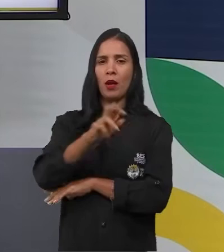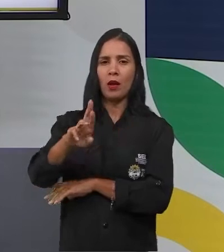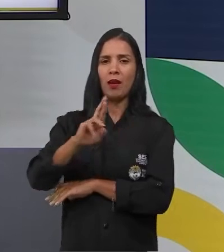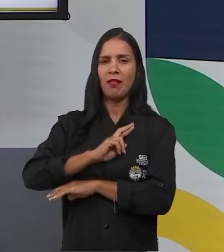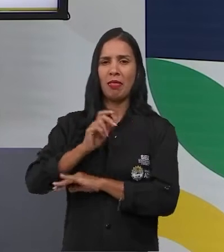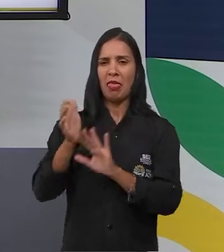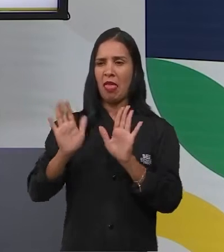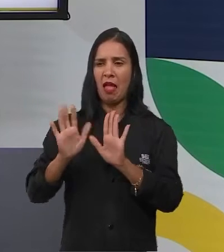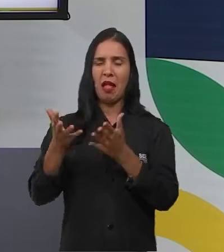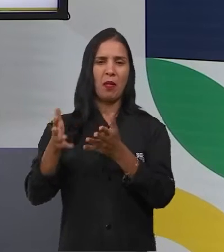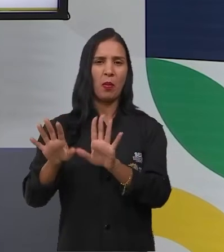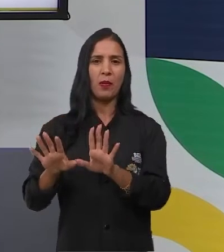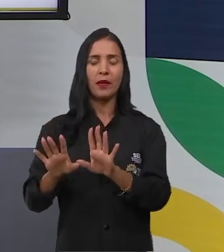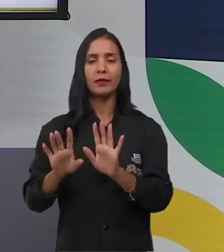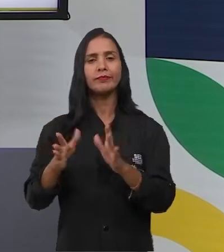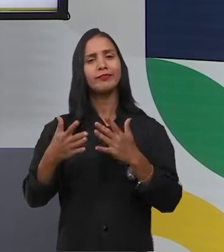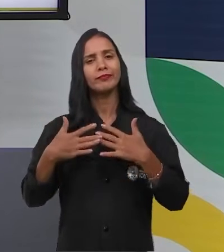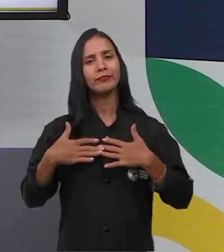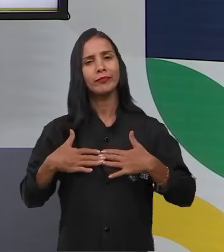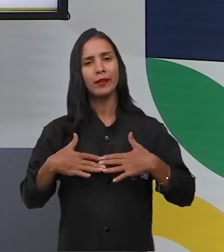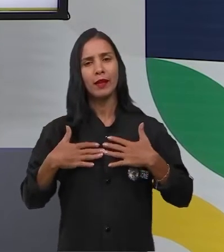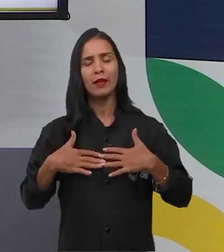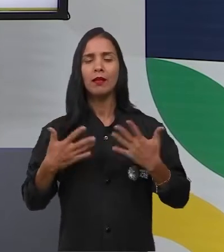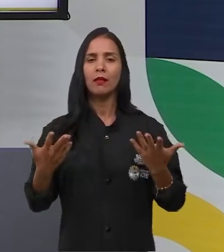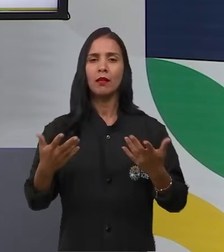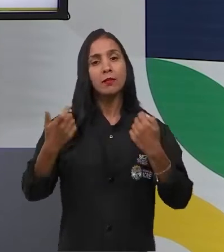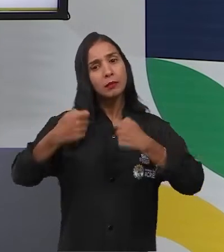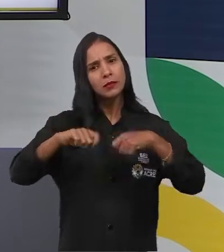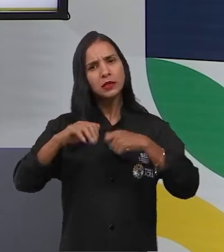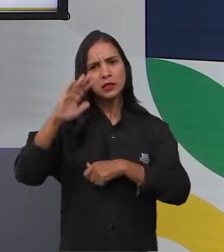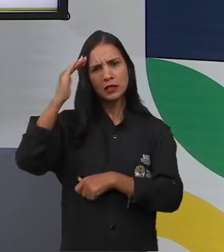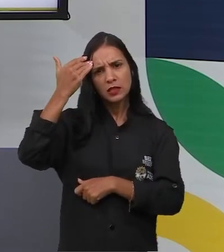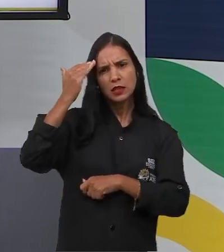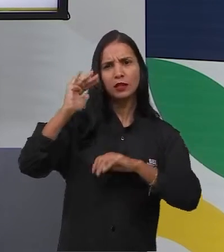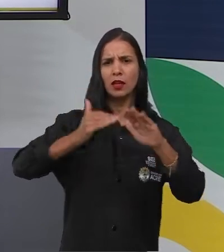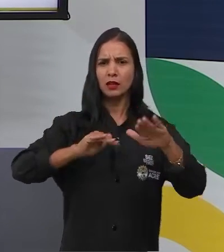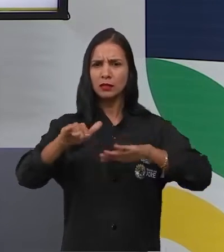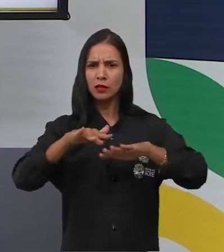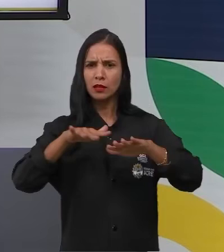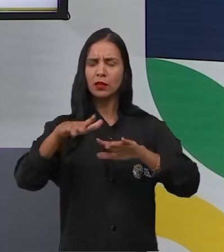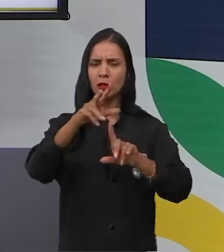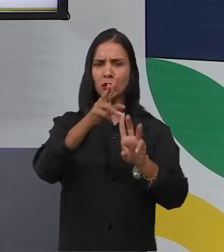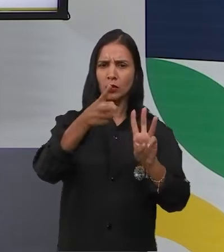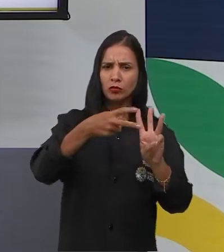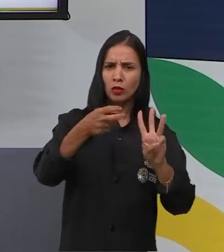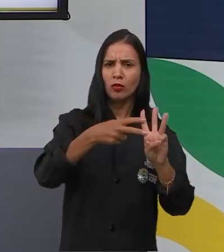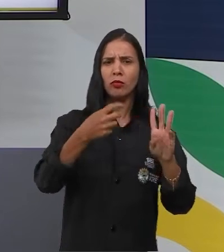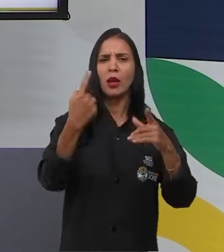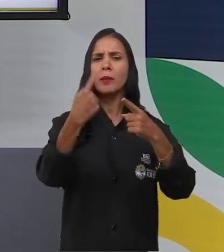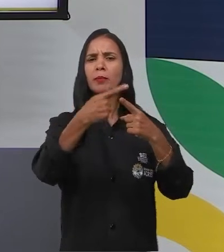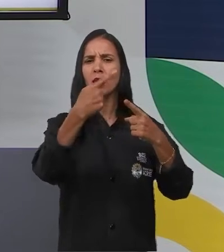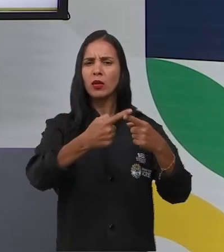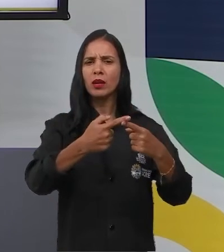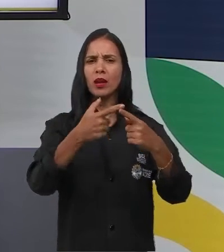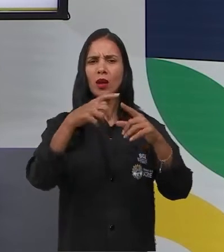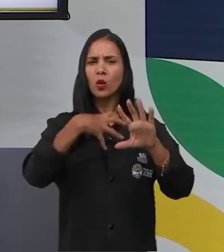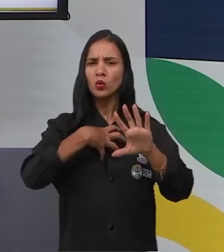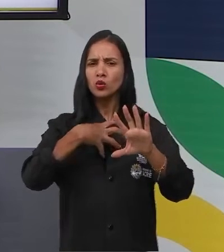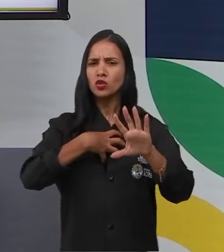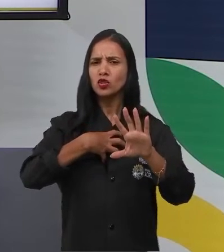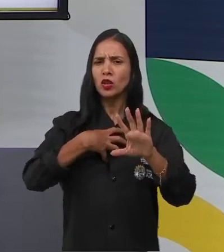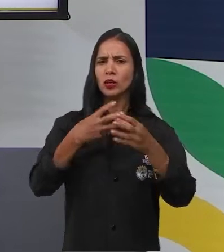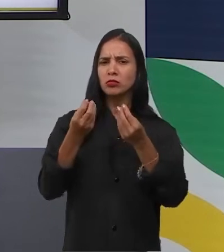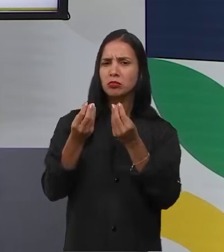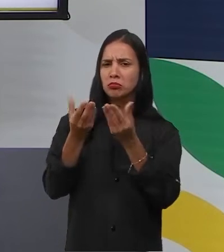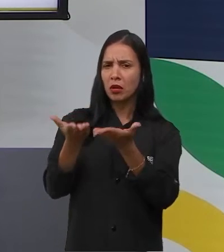isso aqui não é coisa de Deus. Gente, vamos entender o movimento, entender a construção, o porquê desse olhar, de